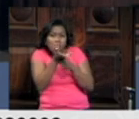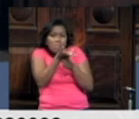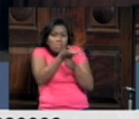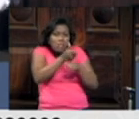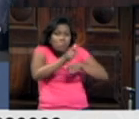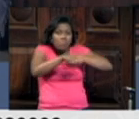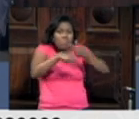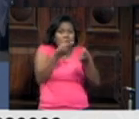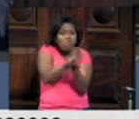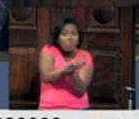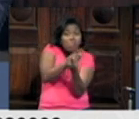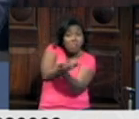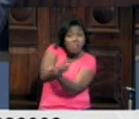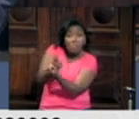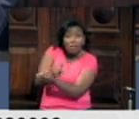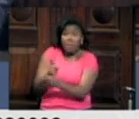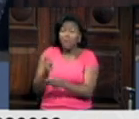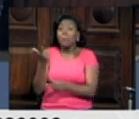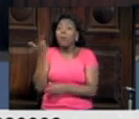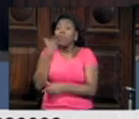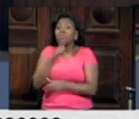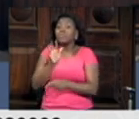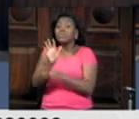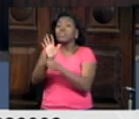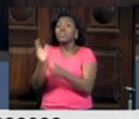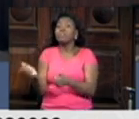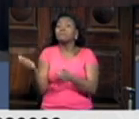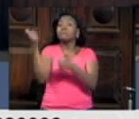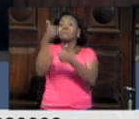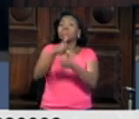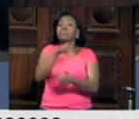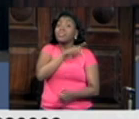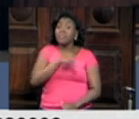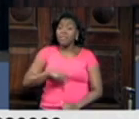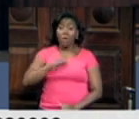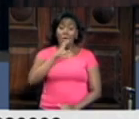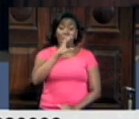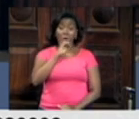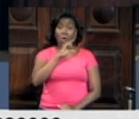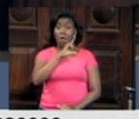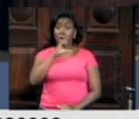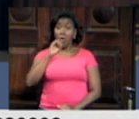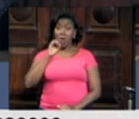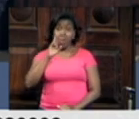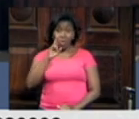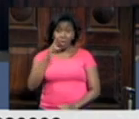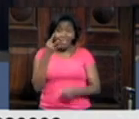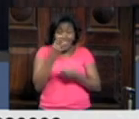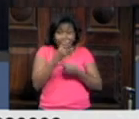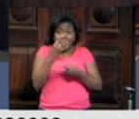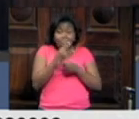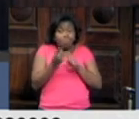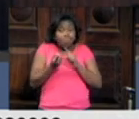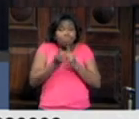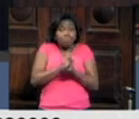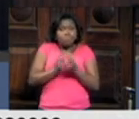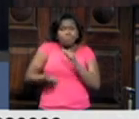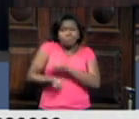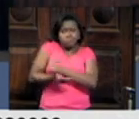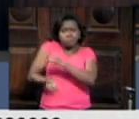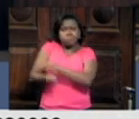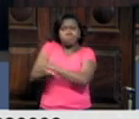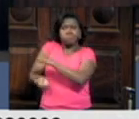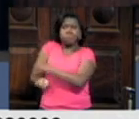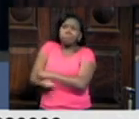a presidência da República o senhor Collor de Mello. O Sistema Globo tem sido um antro de corrupção,